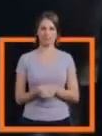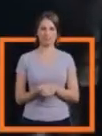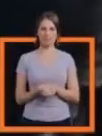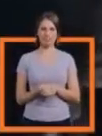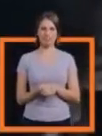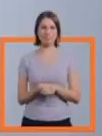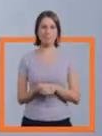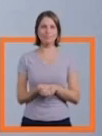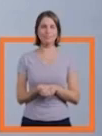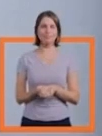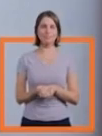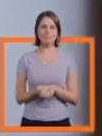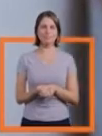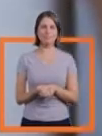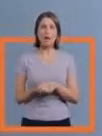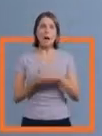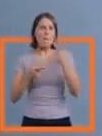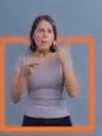novo.